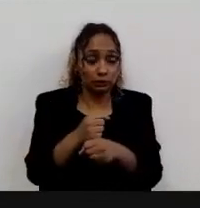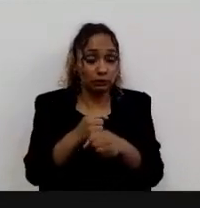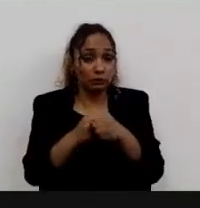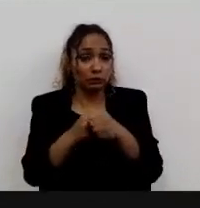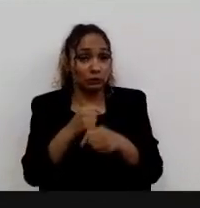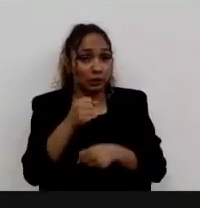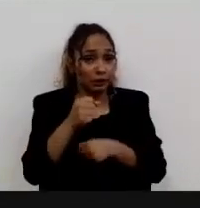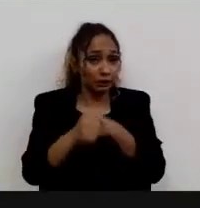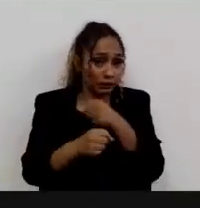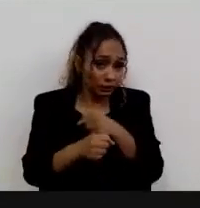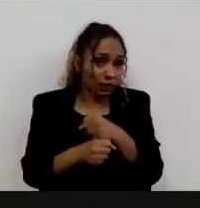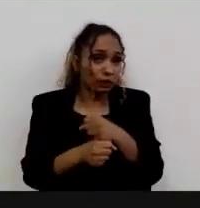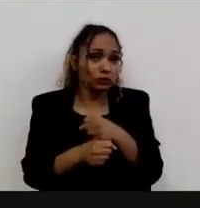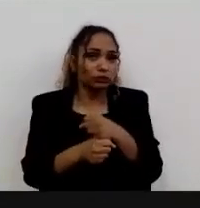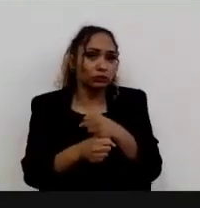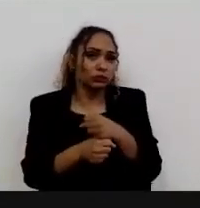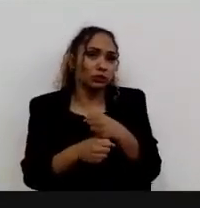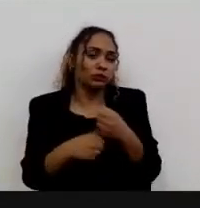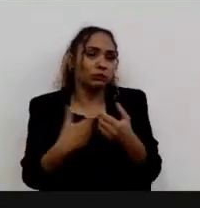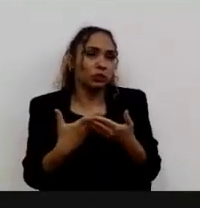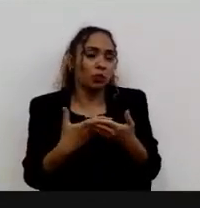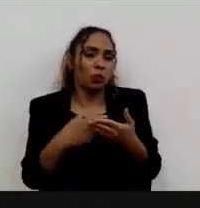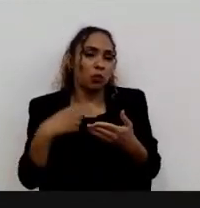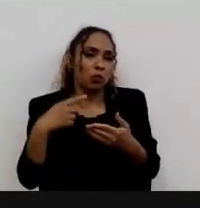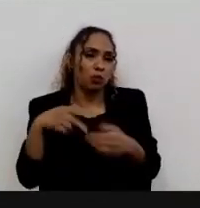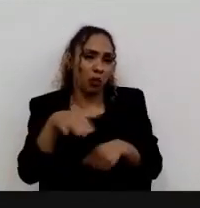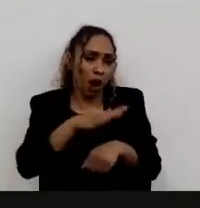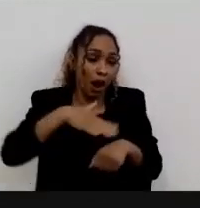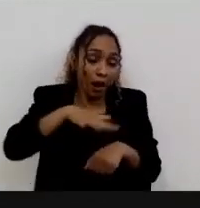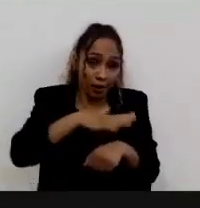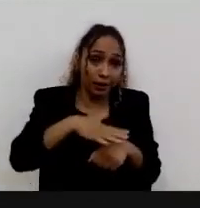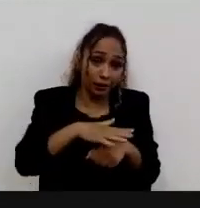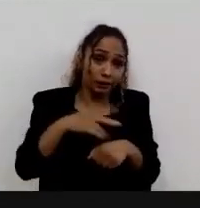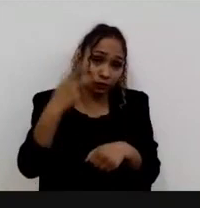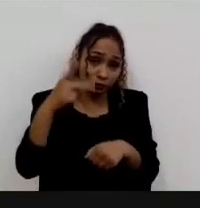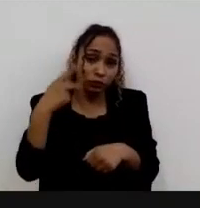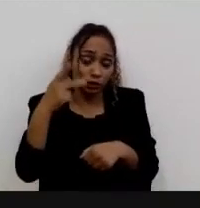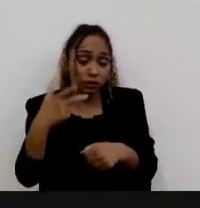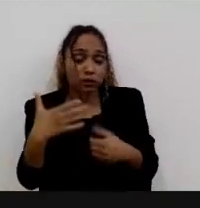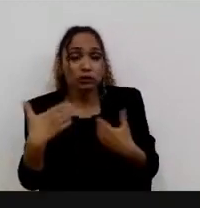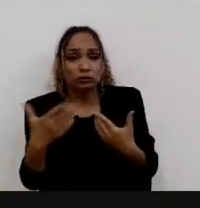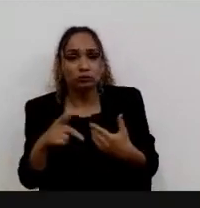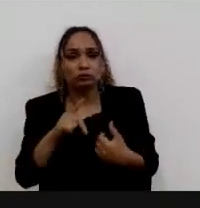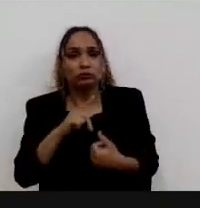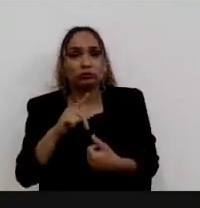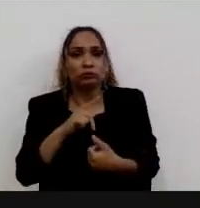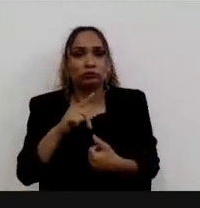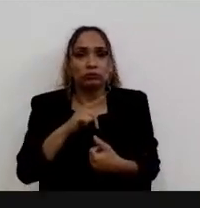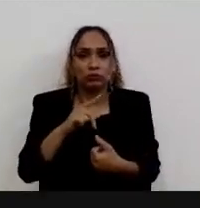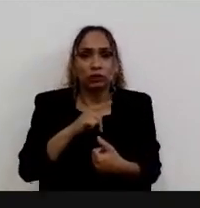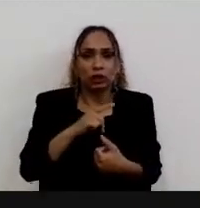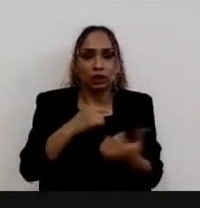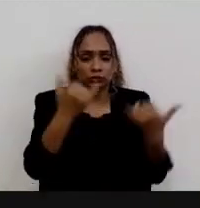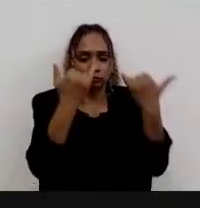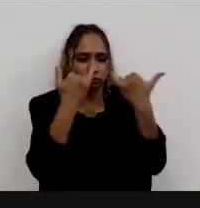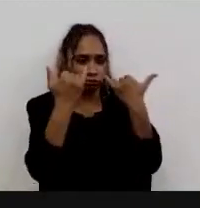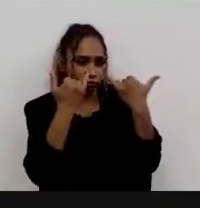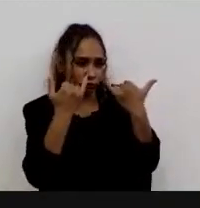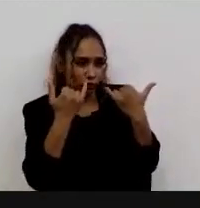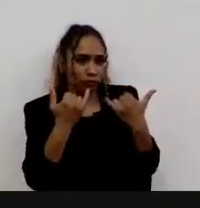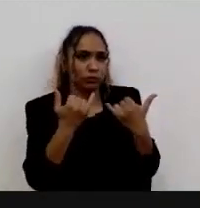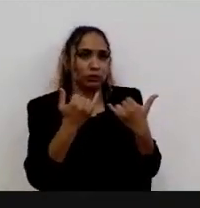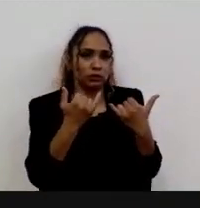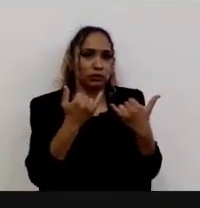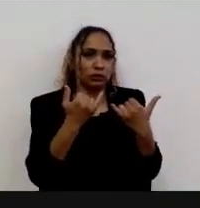com o Observatório Nacional da Mulher na Política. E então a gente tem trabalhado muito especialmente com dados